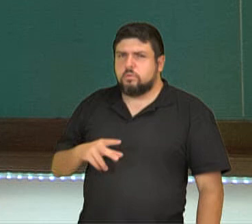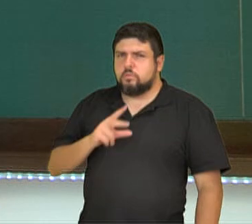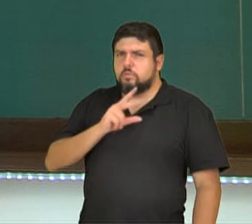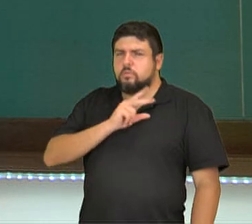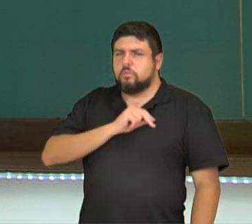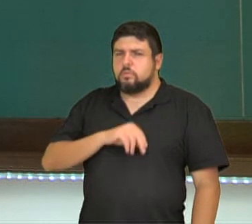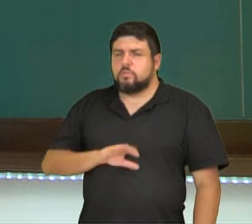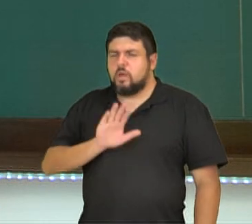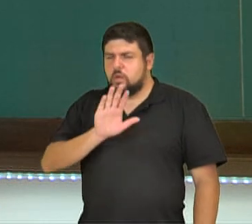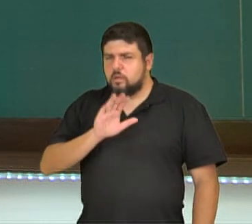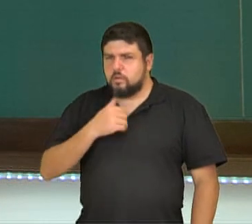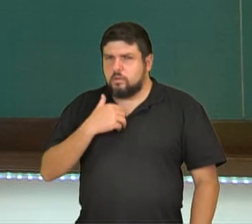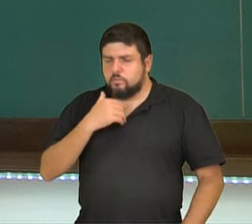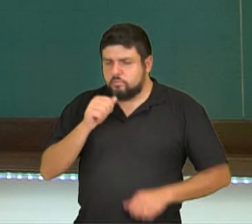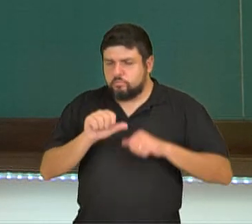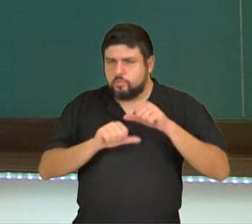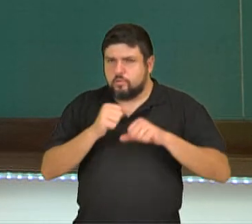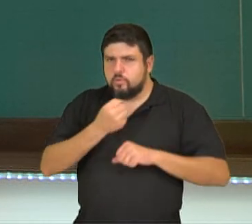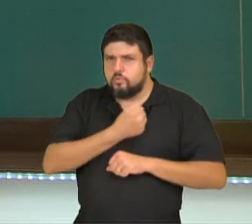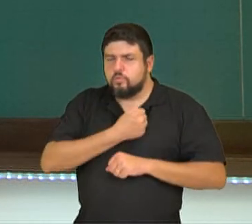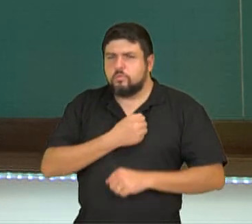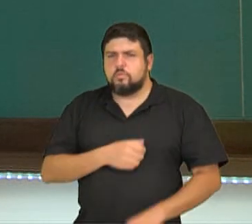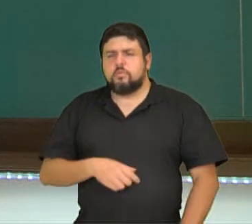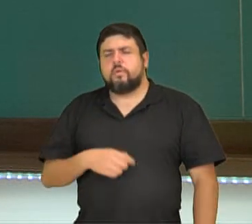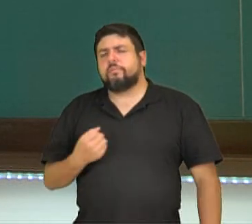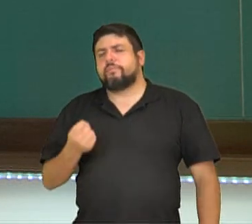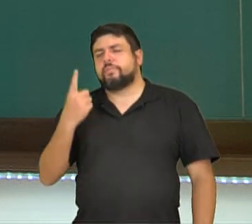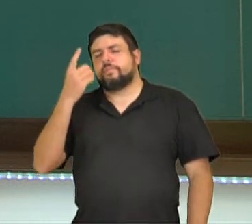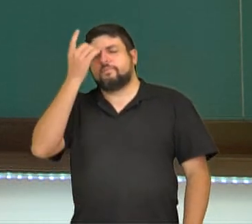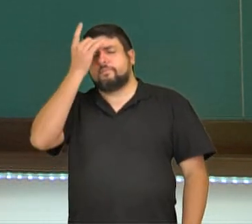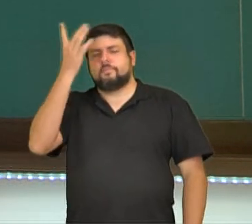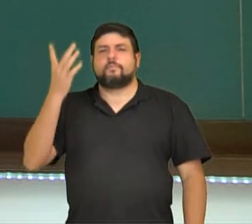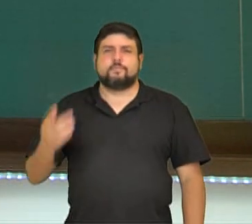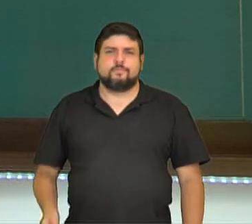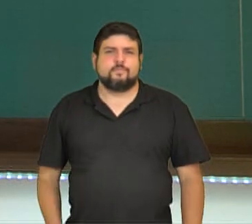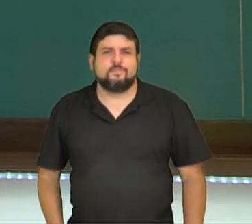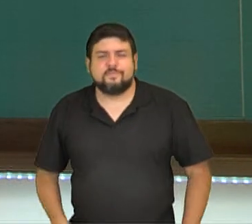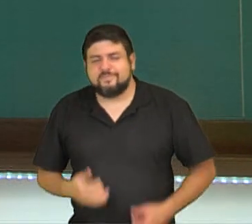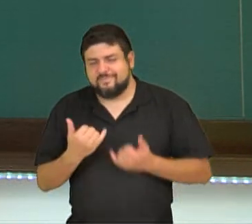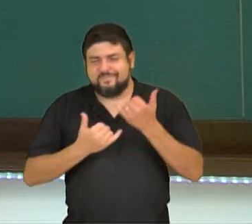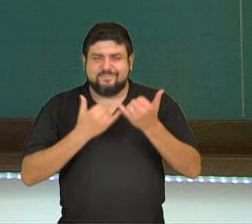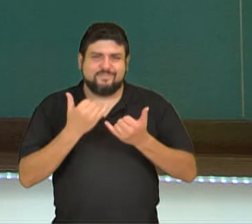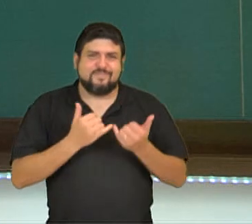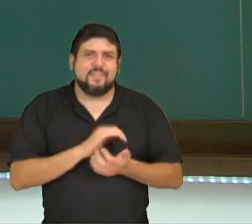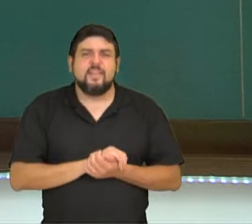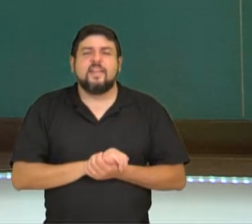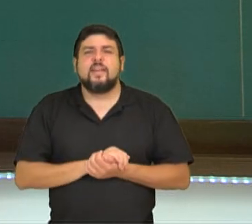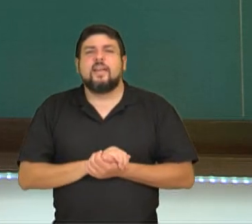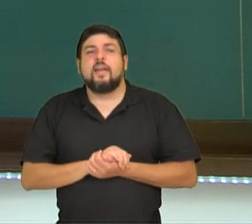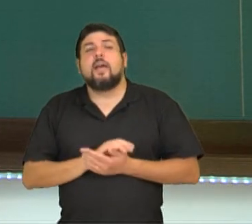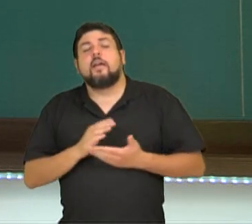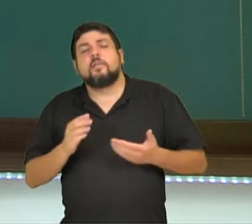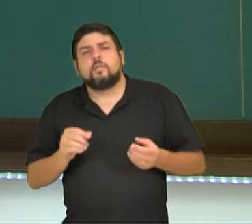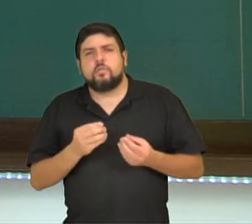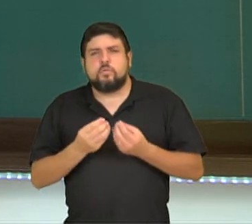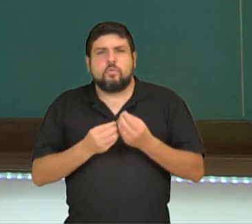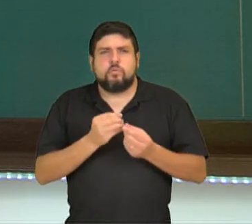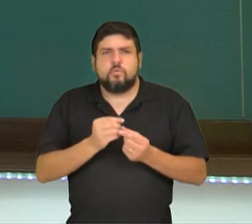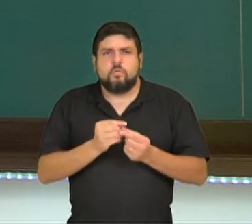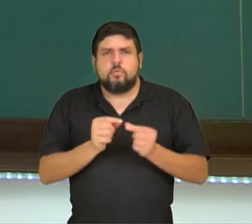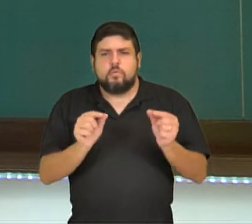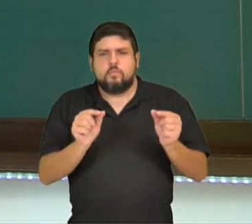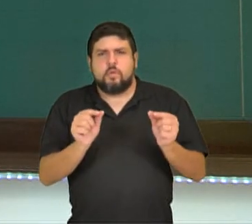eu transformar em números, você já vai entender e vai ver que é muito fácil. Brincadeiras à parte, olha lá. A ordem dos fatores não